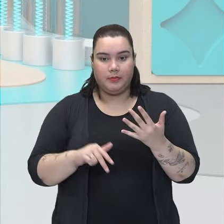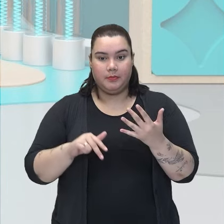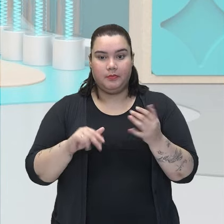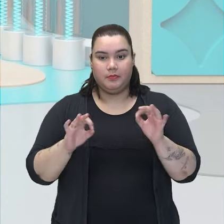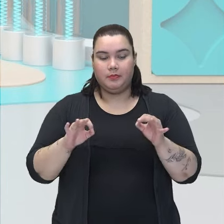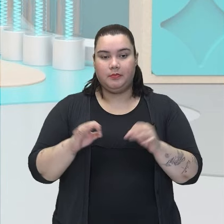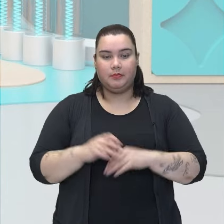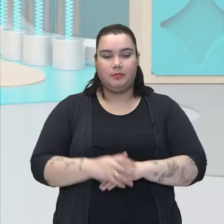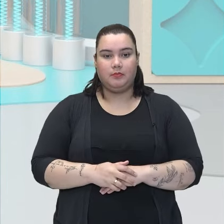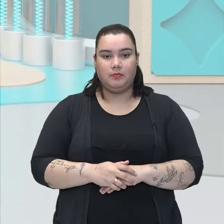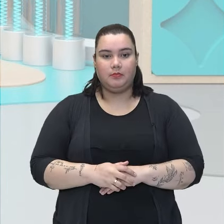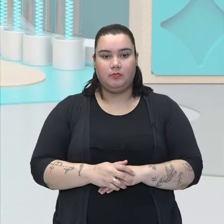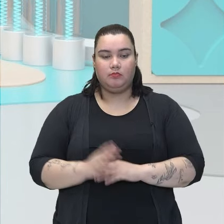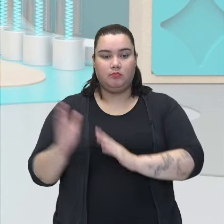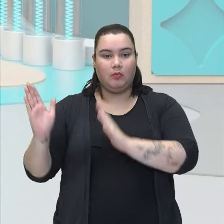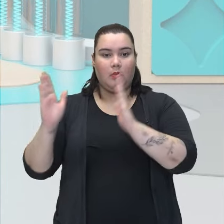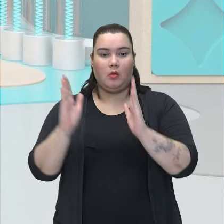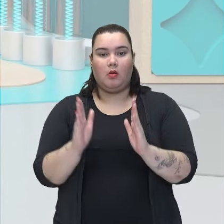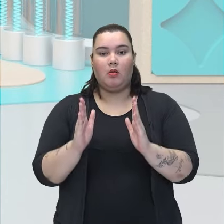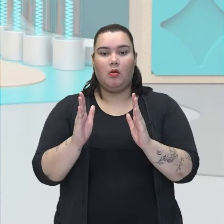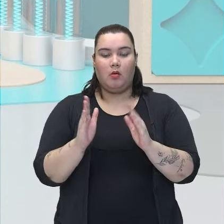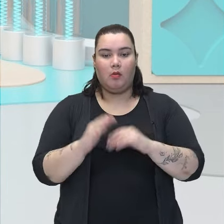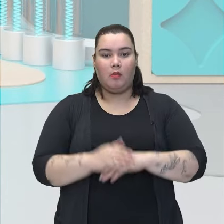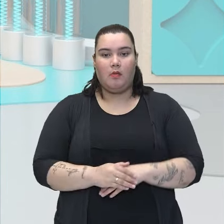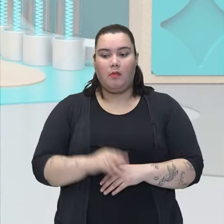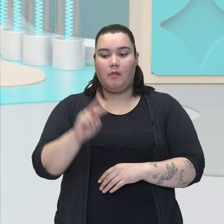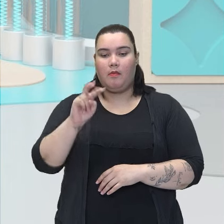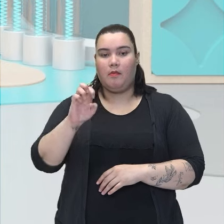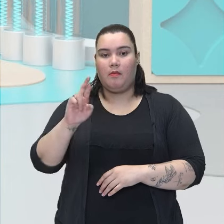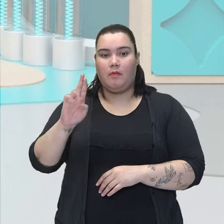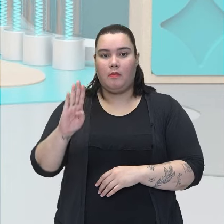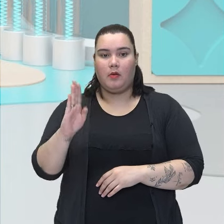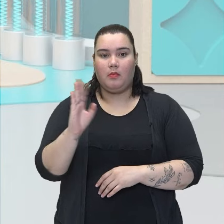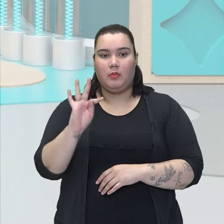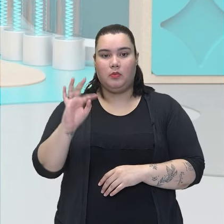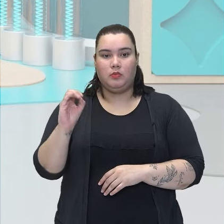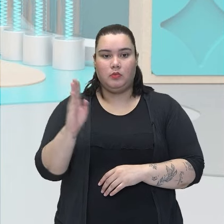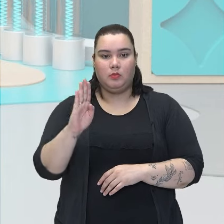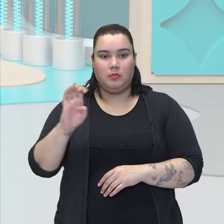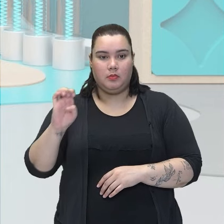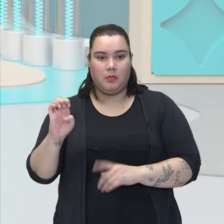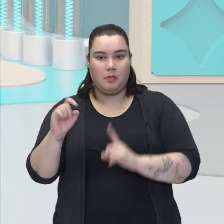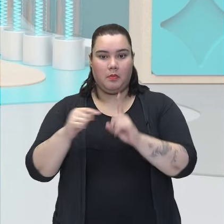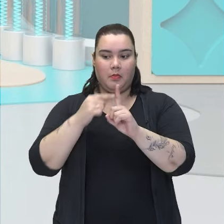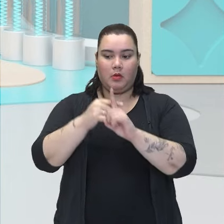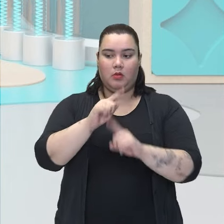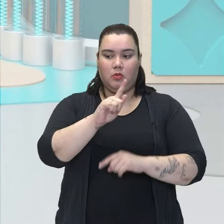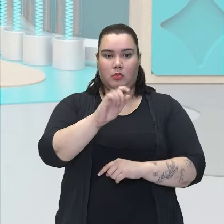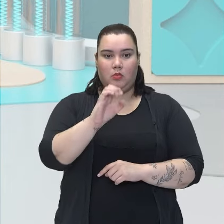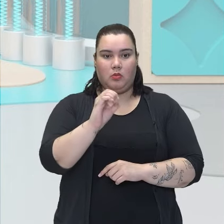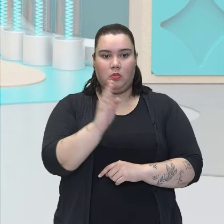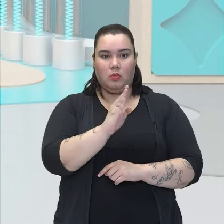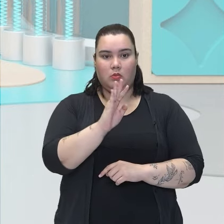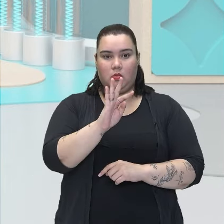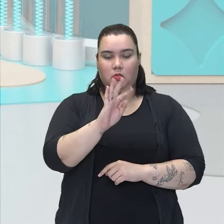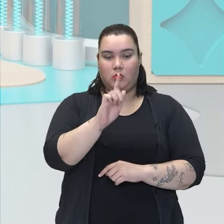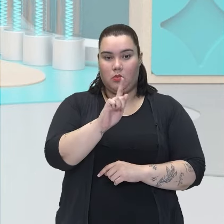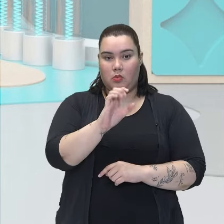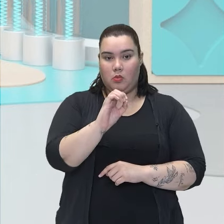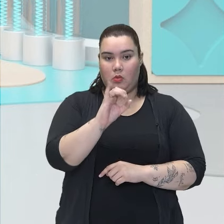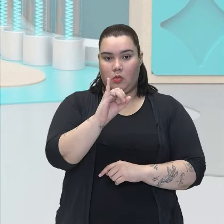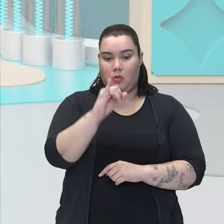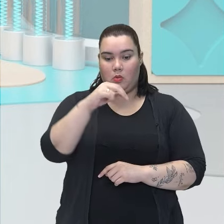right? Verb to be, acompanhando esse sujeito, certo? Going to, o verbo indicando que